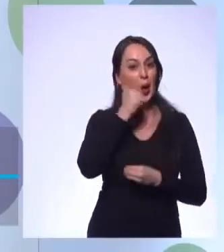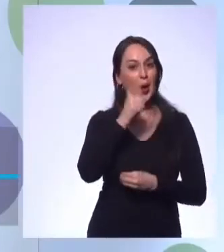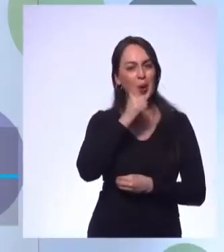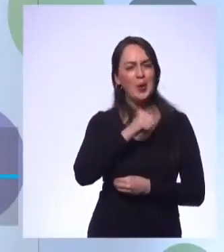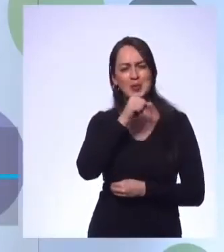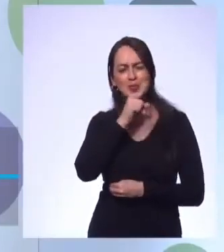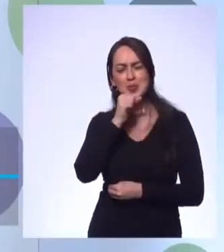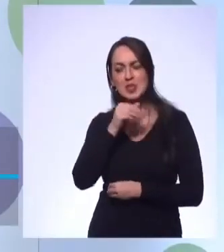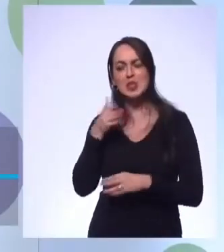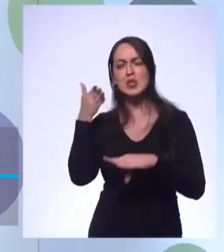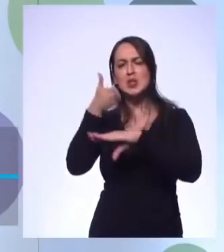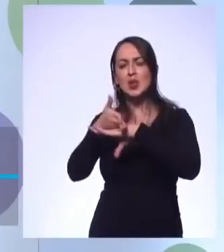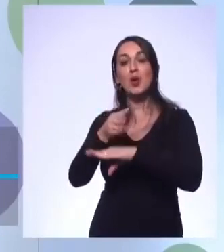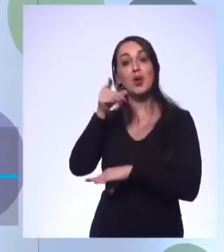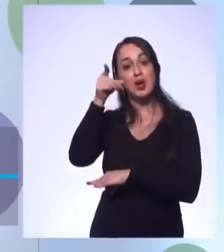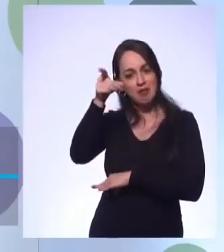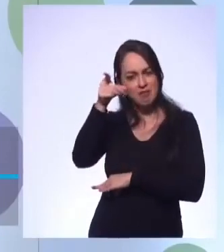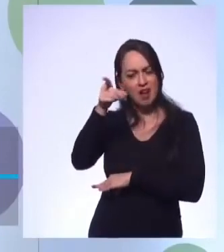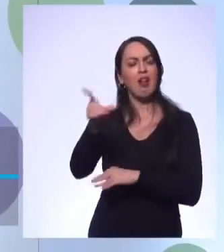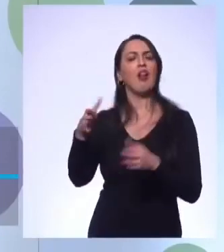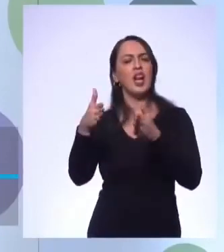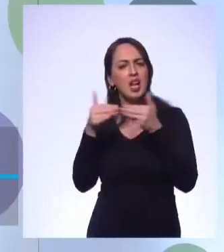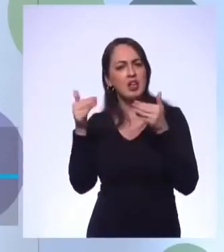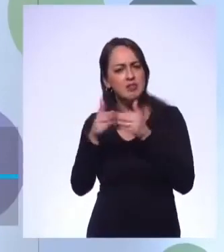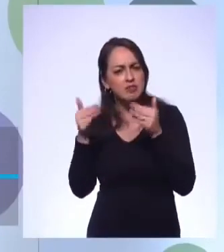Então, ela fala, anote o número